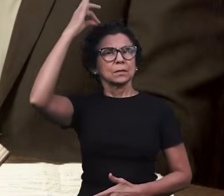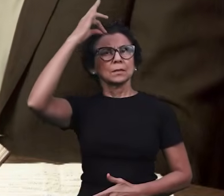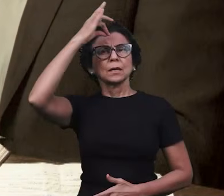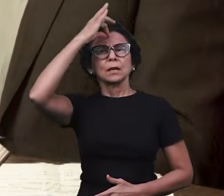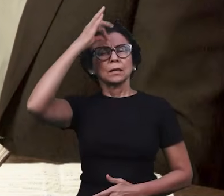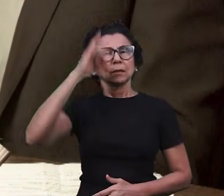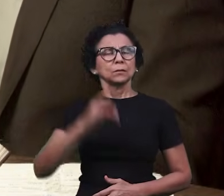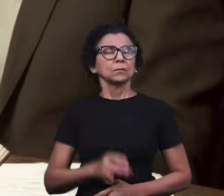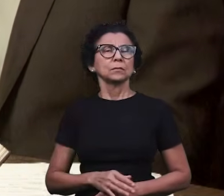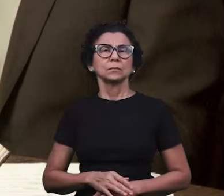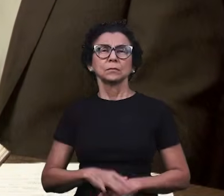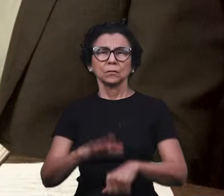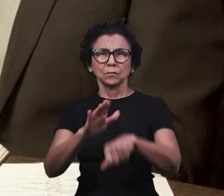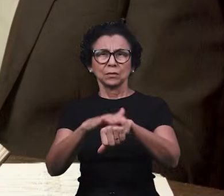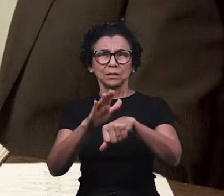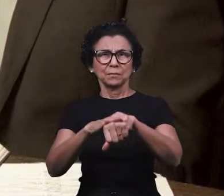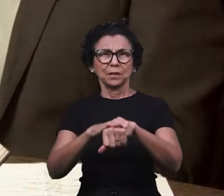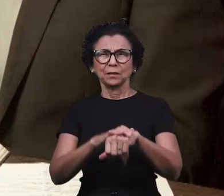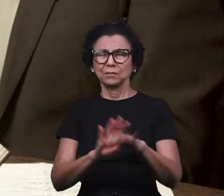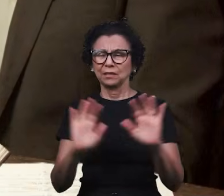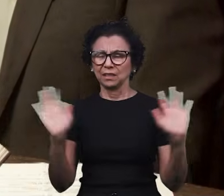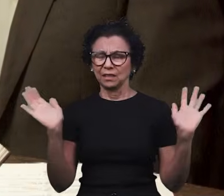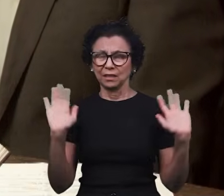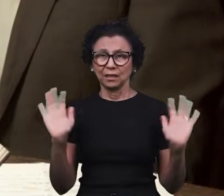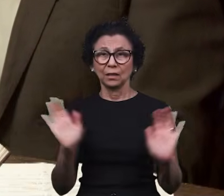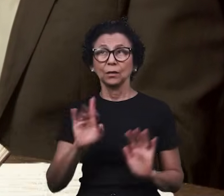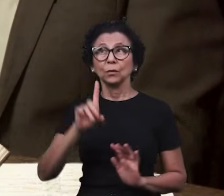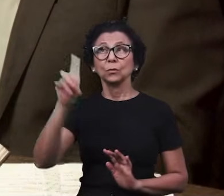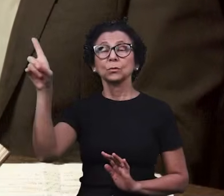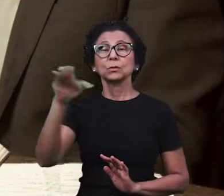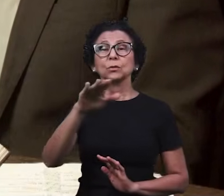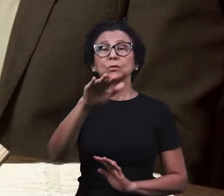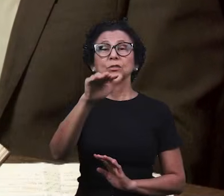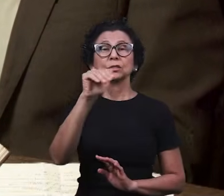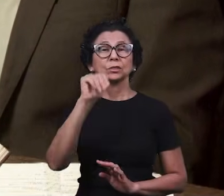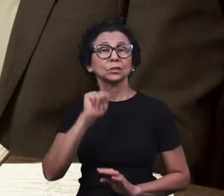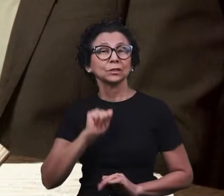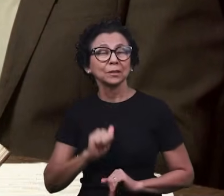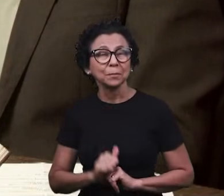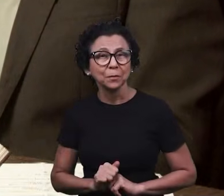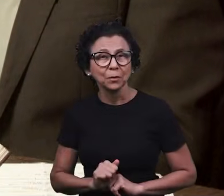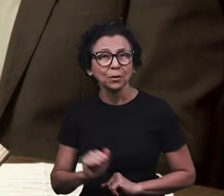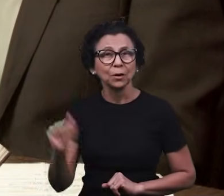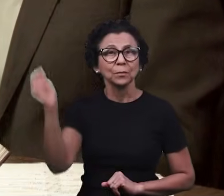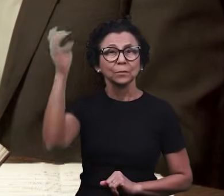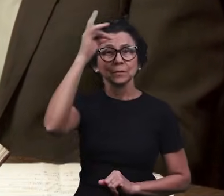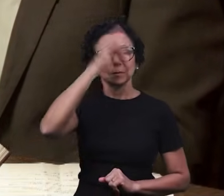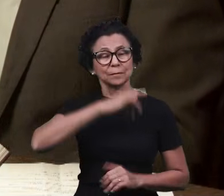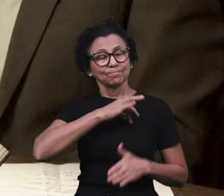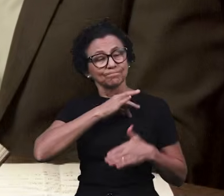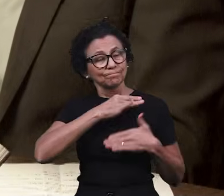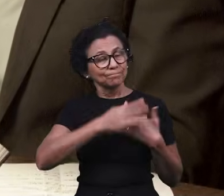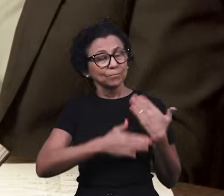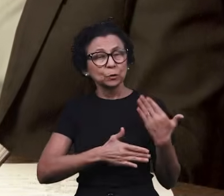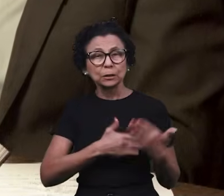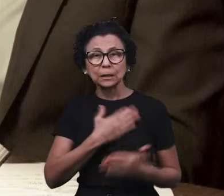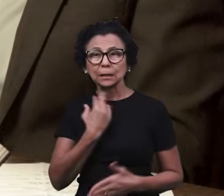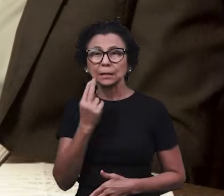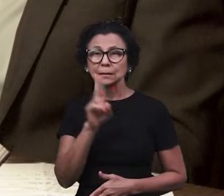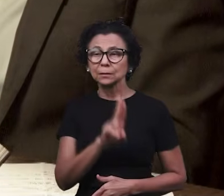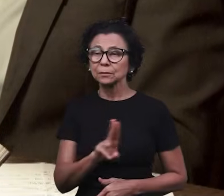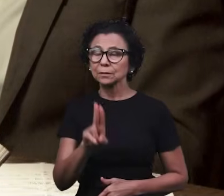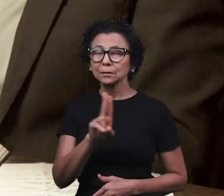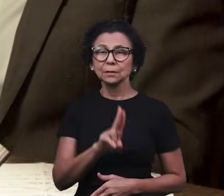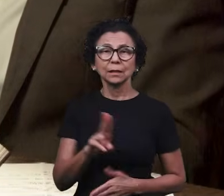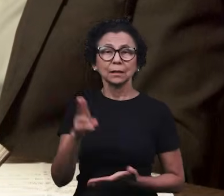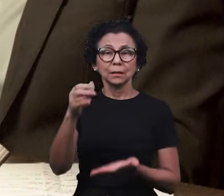você, não. Você foi ungido, você foi chamado para ser cheio do Espírito Santo. O óleo está